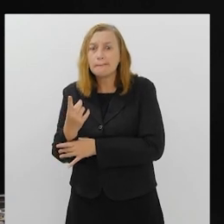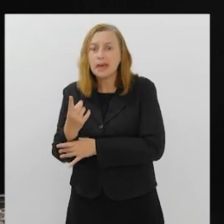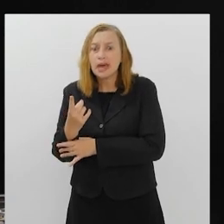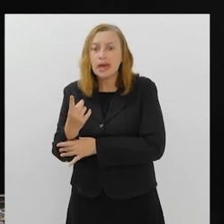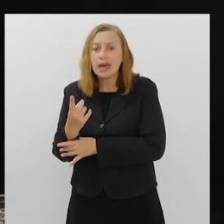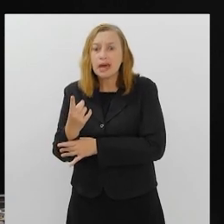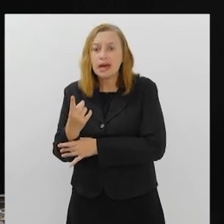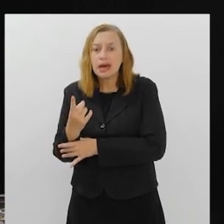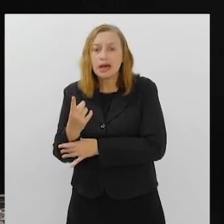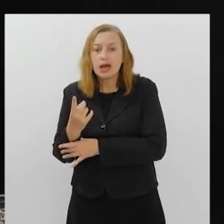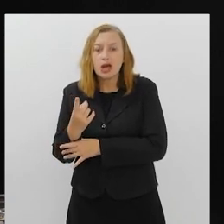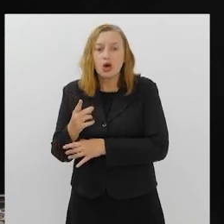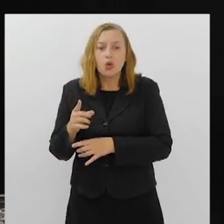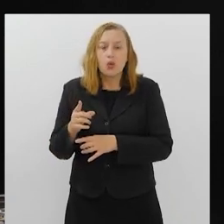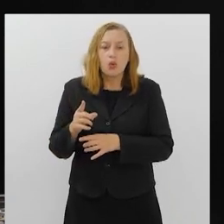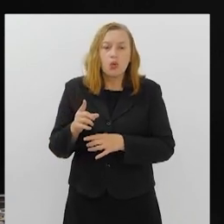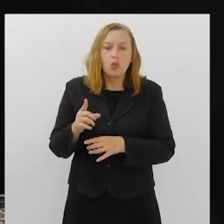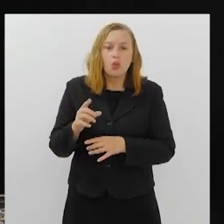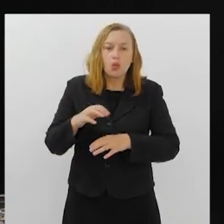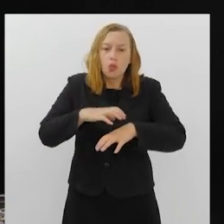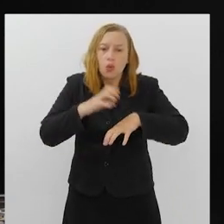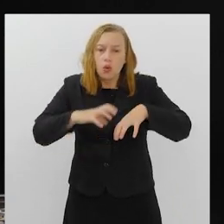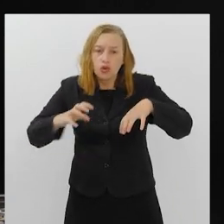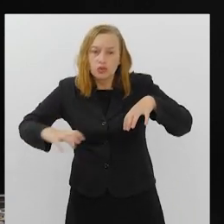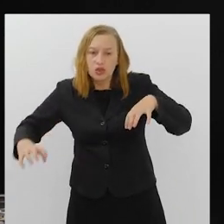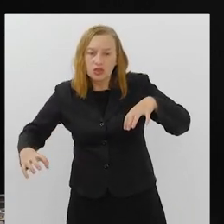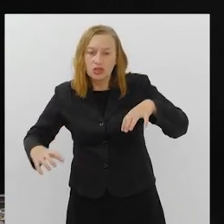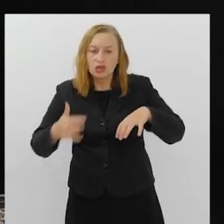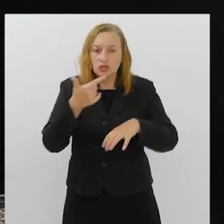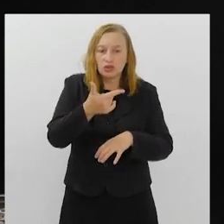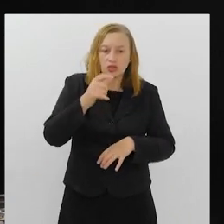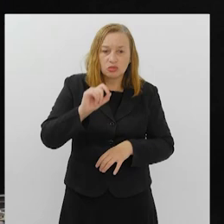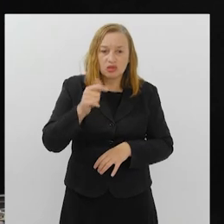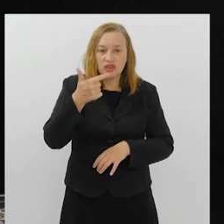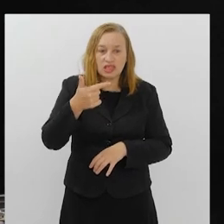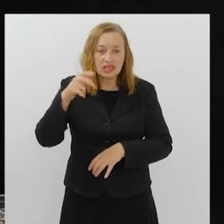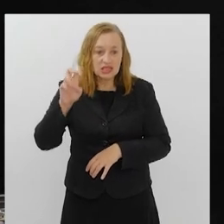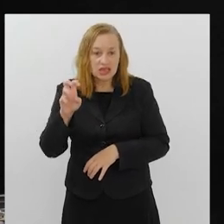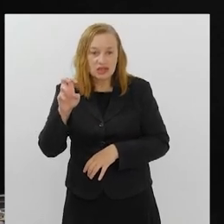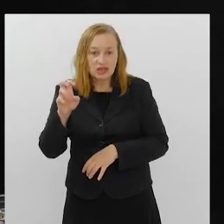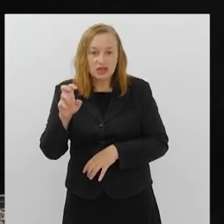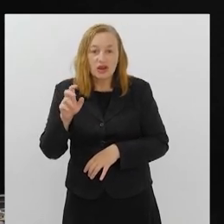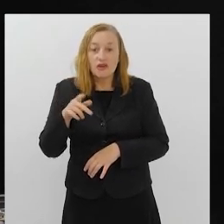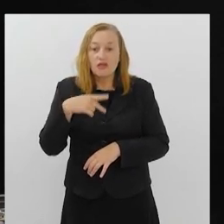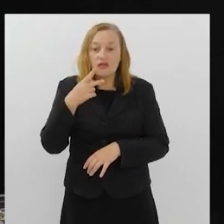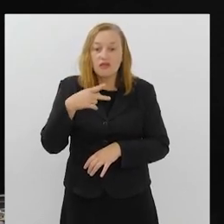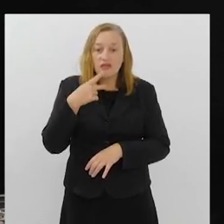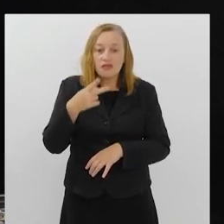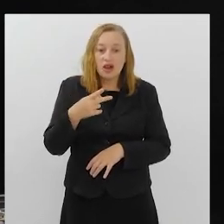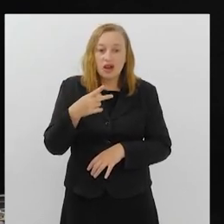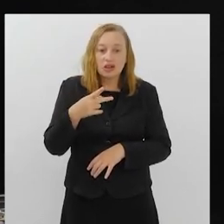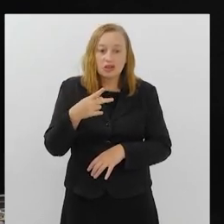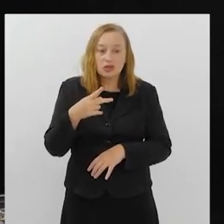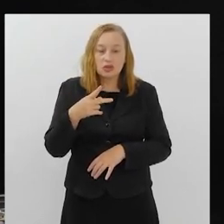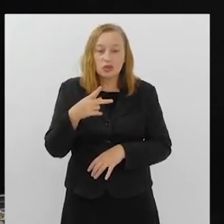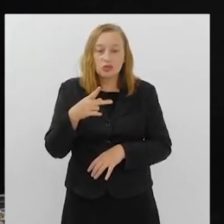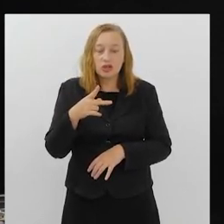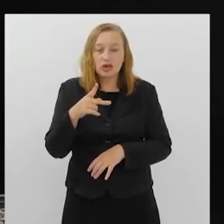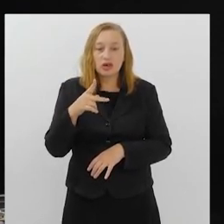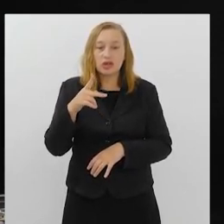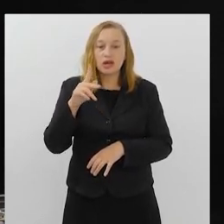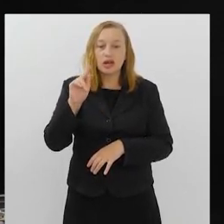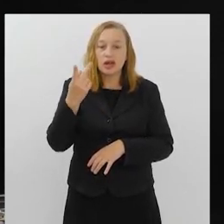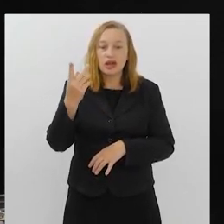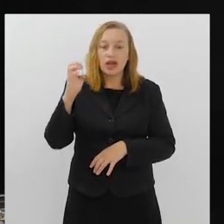que é o enredo da Porra da Pedra para 2025, fala sobre a Fordlândia, né? Que foi uma cidade que